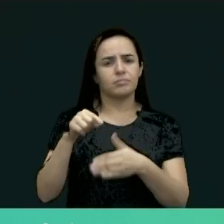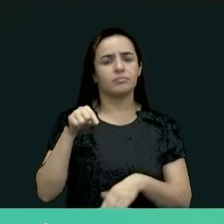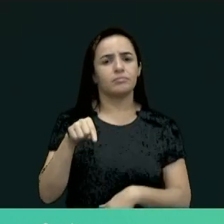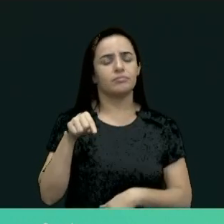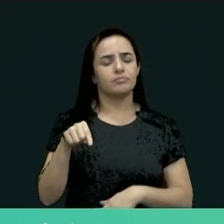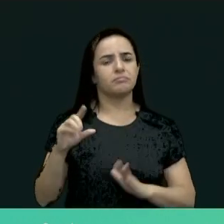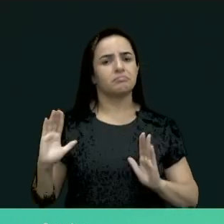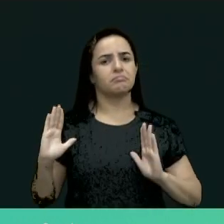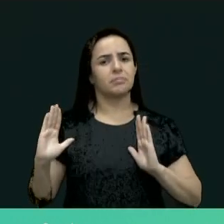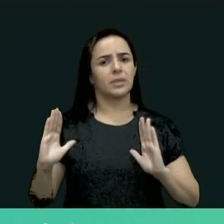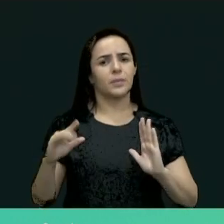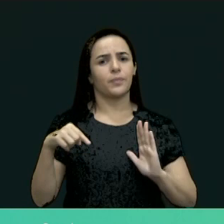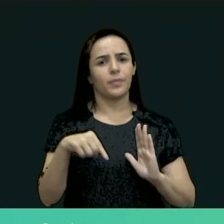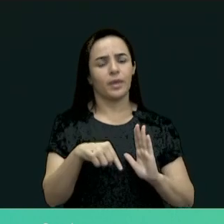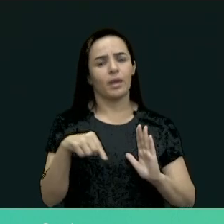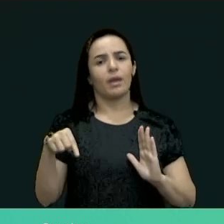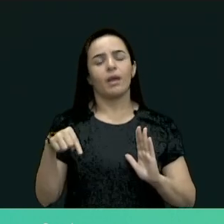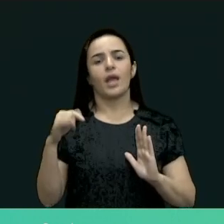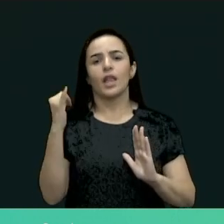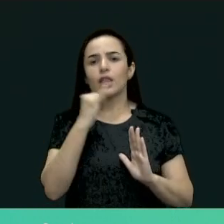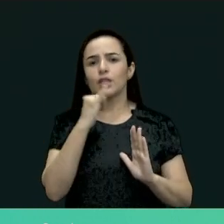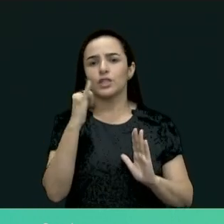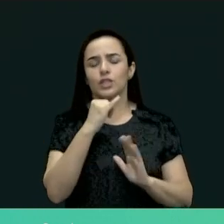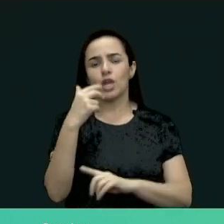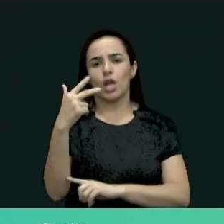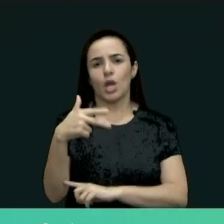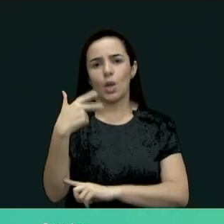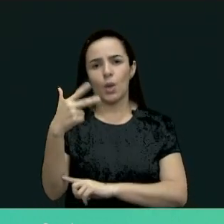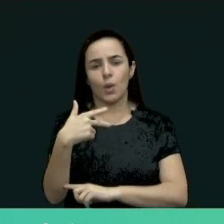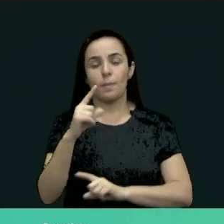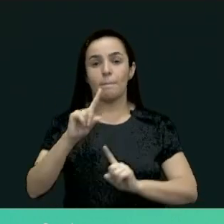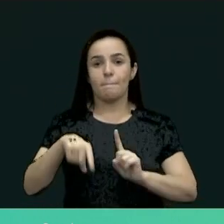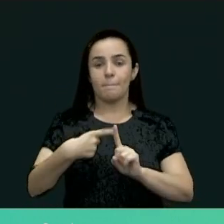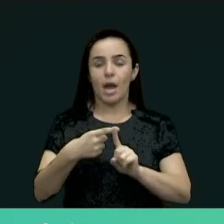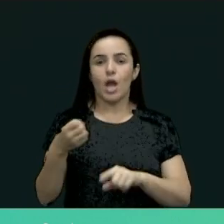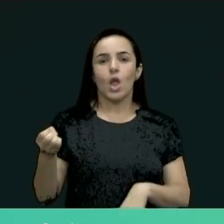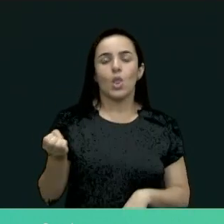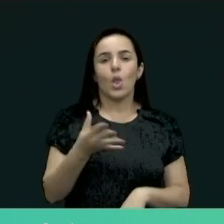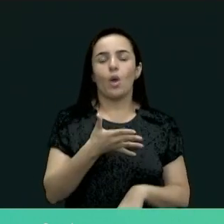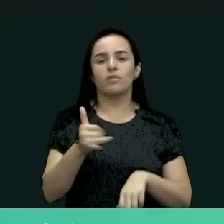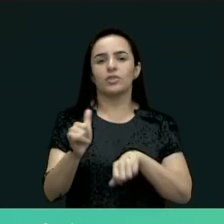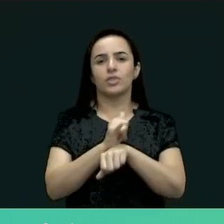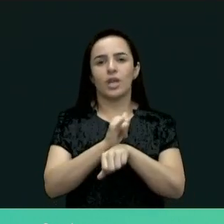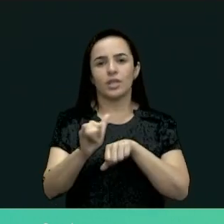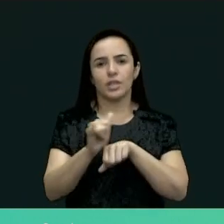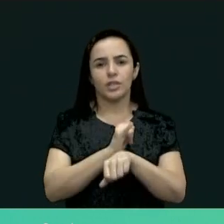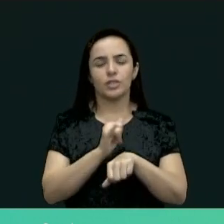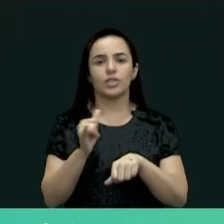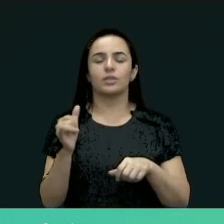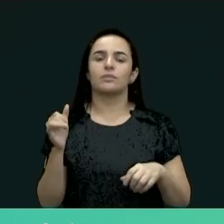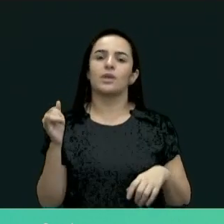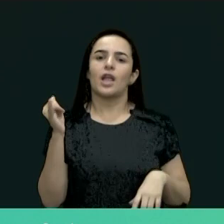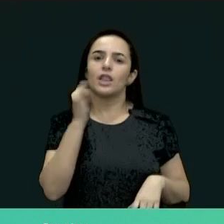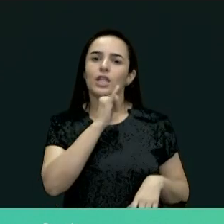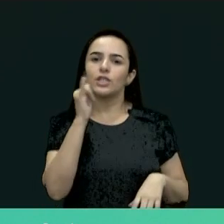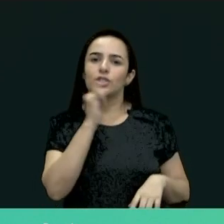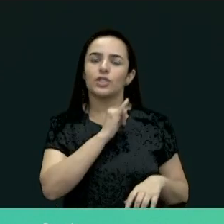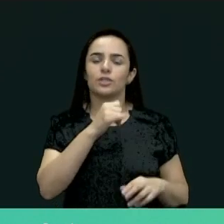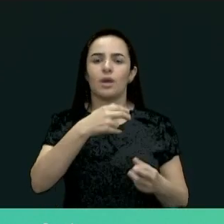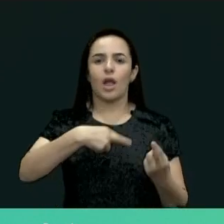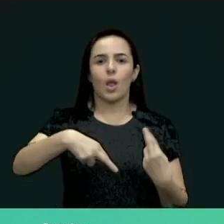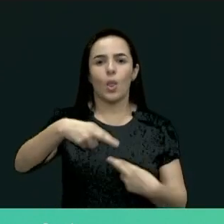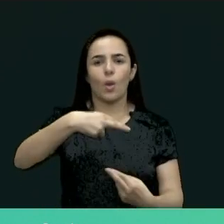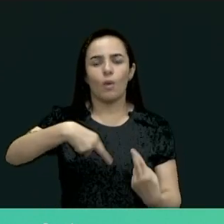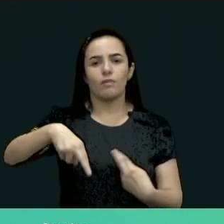à energia eólica offshore e também a novas formas de geração de energias renováveis que podem